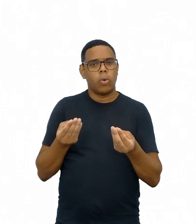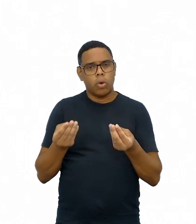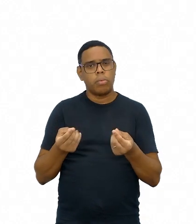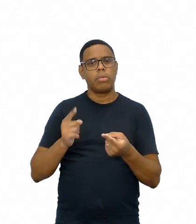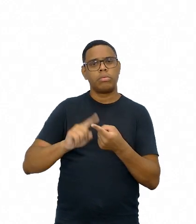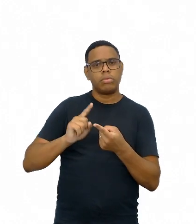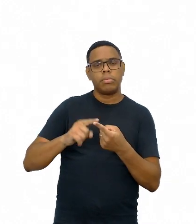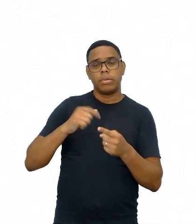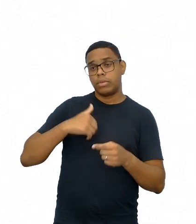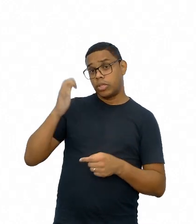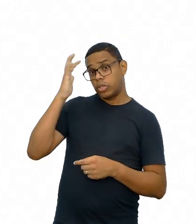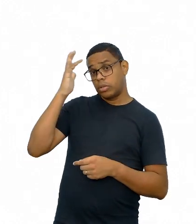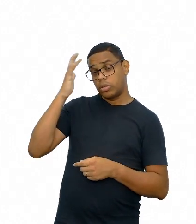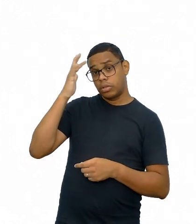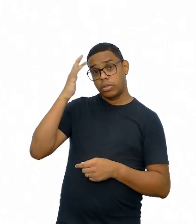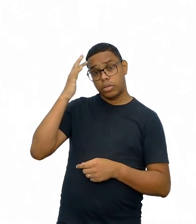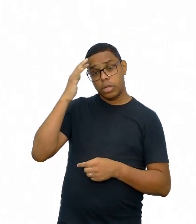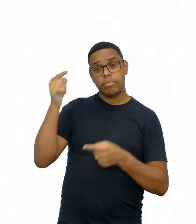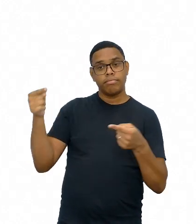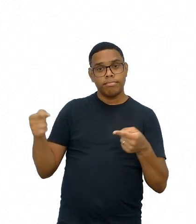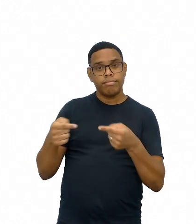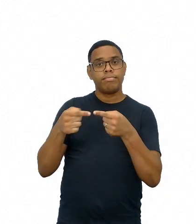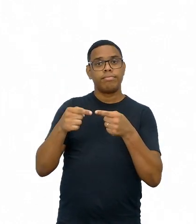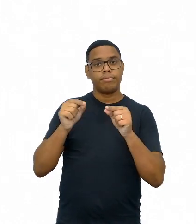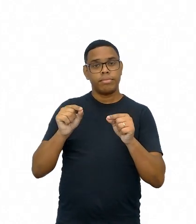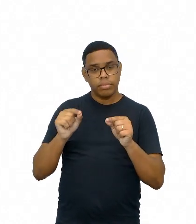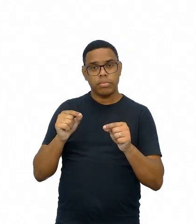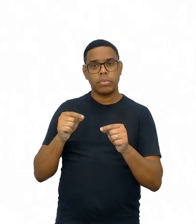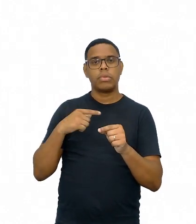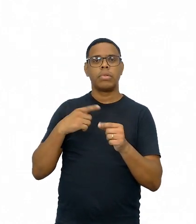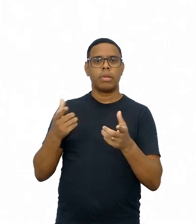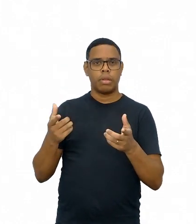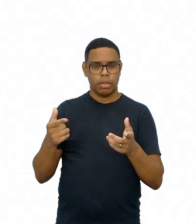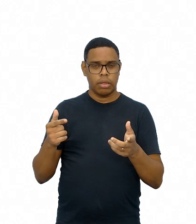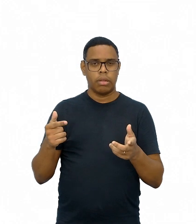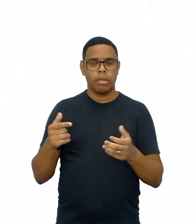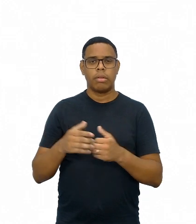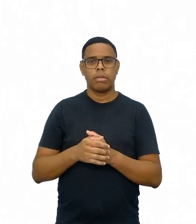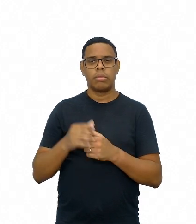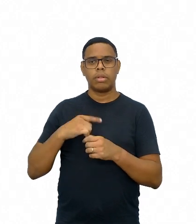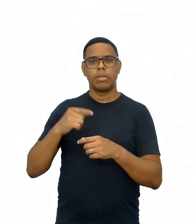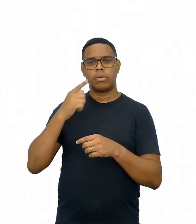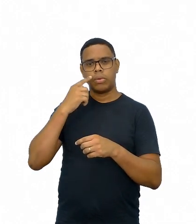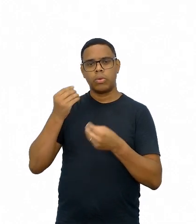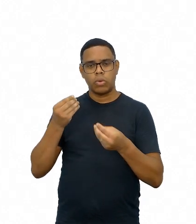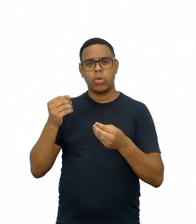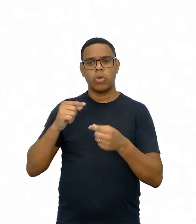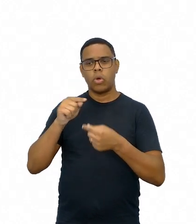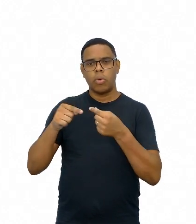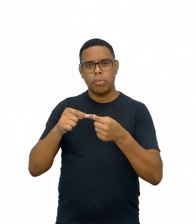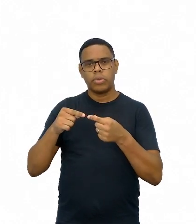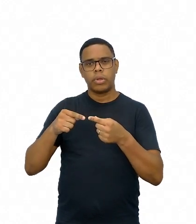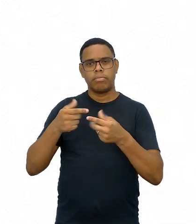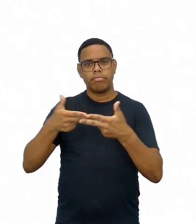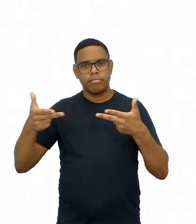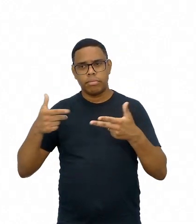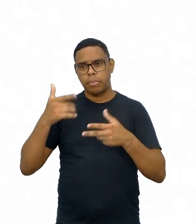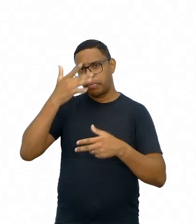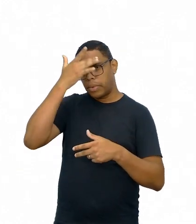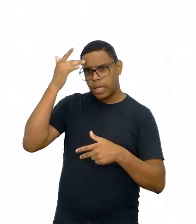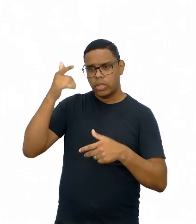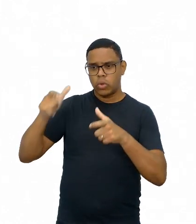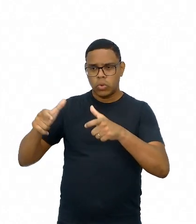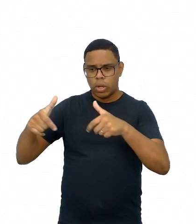de pensamento está relacionado tanto com a localização e movimentação de objetos, pessoas